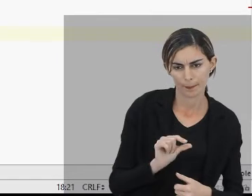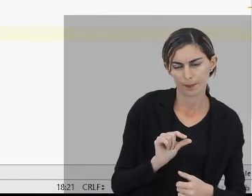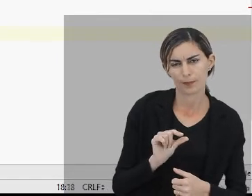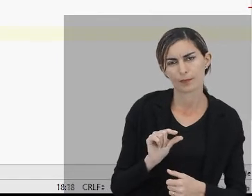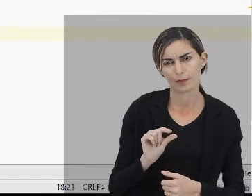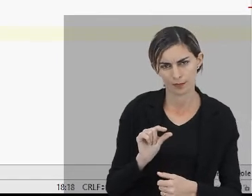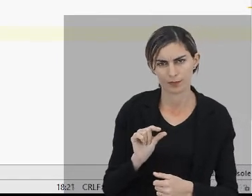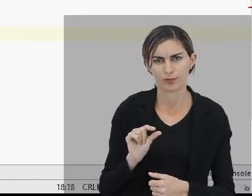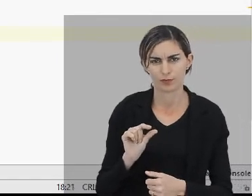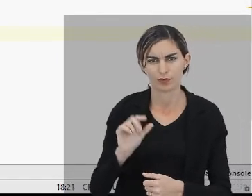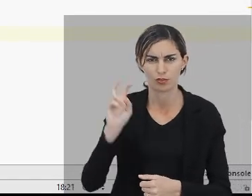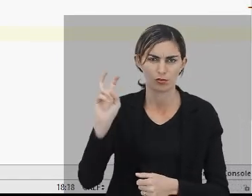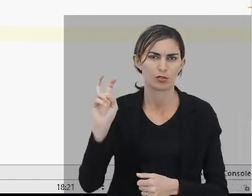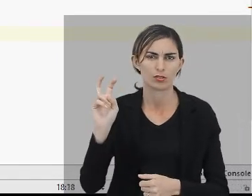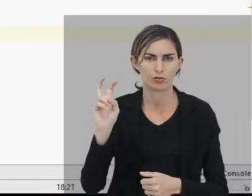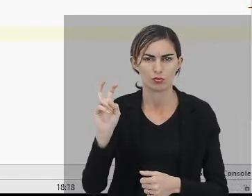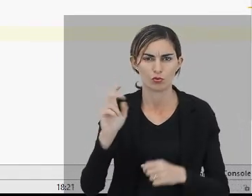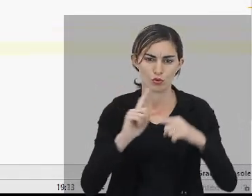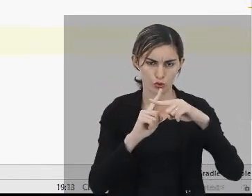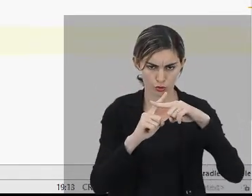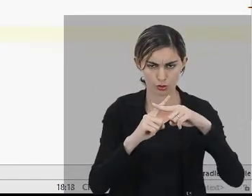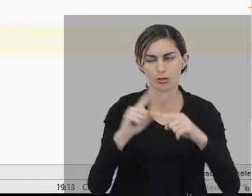que 5.